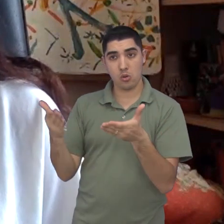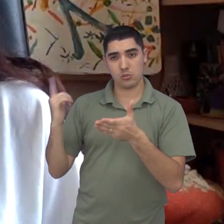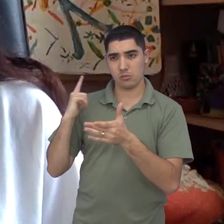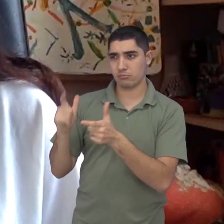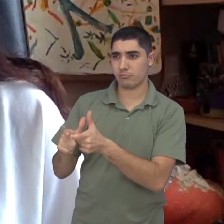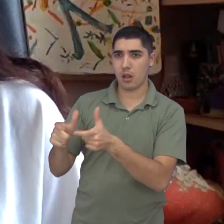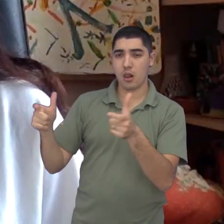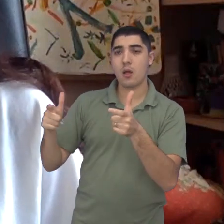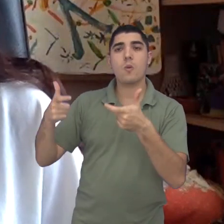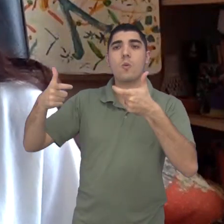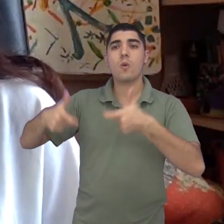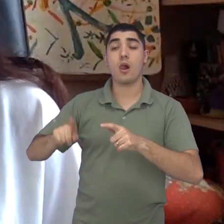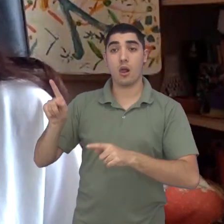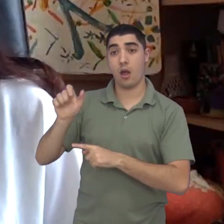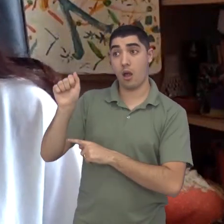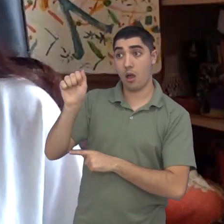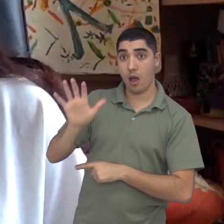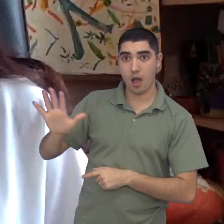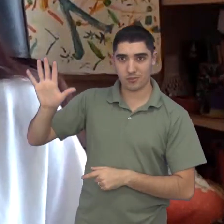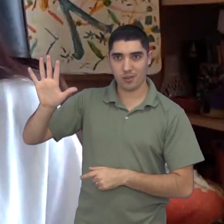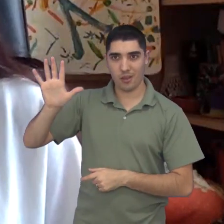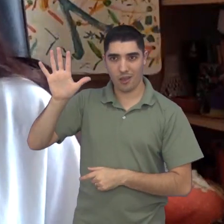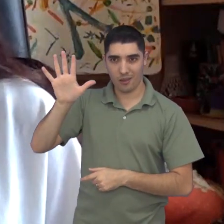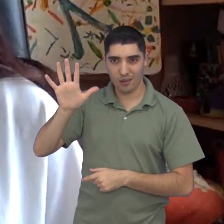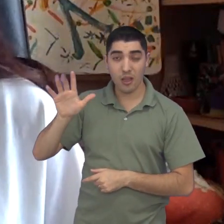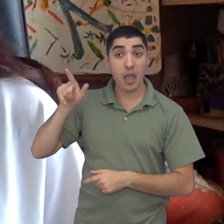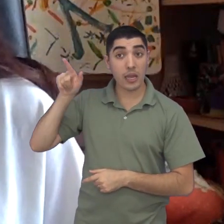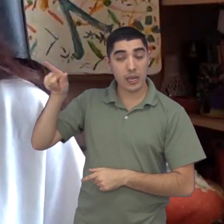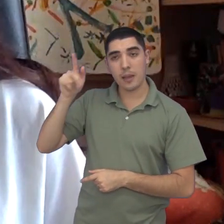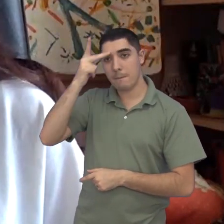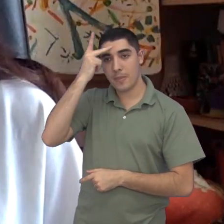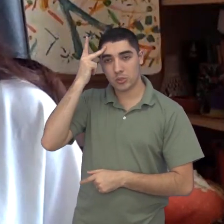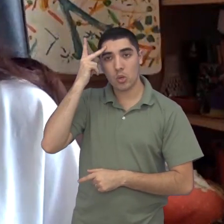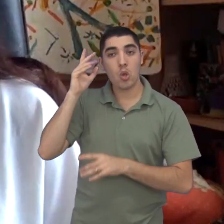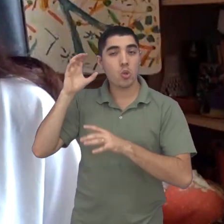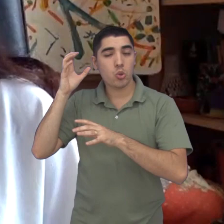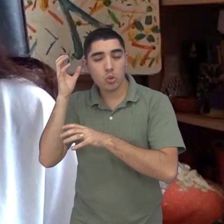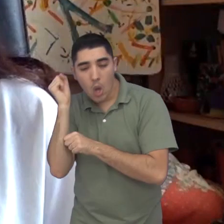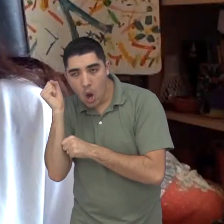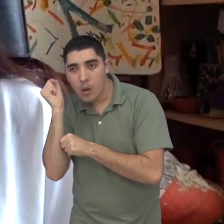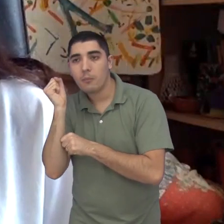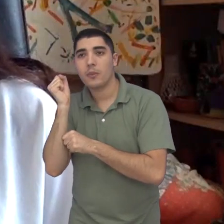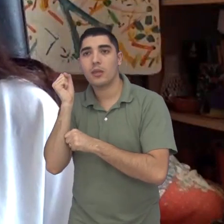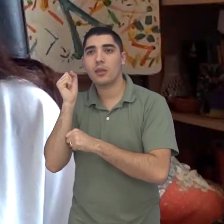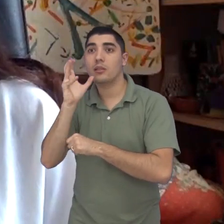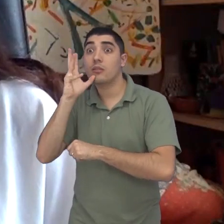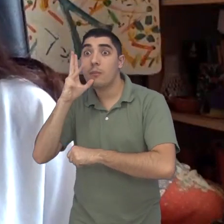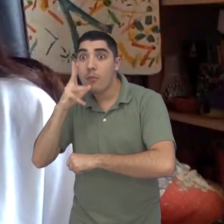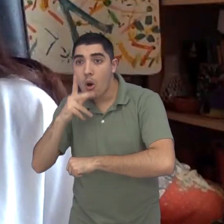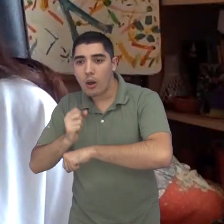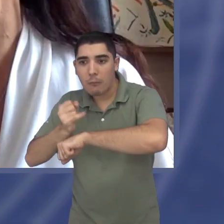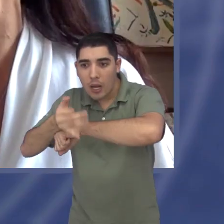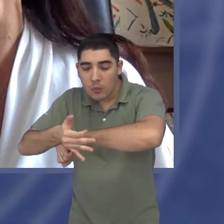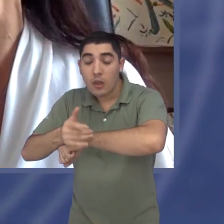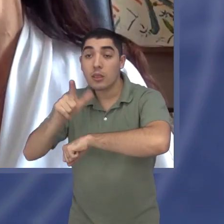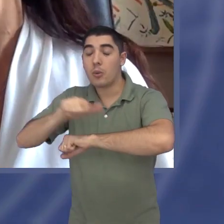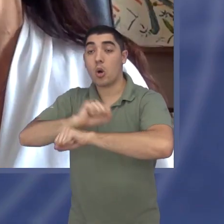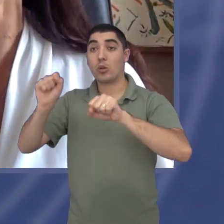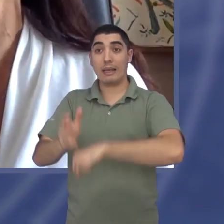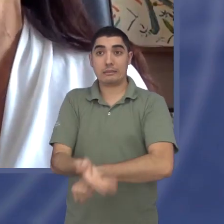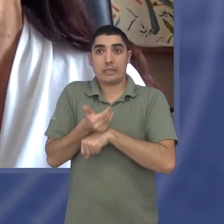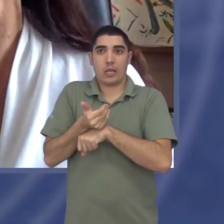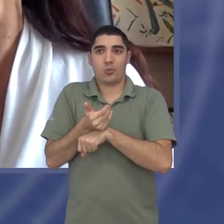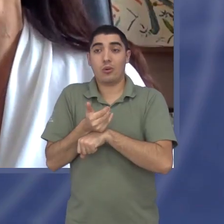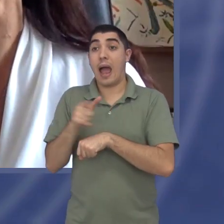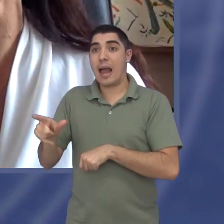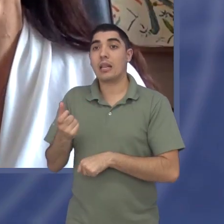estão crescendo no mundo são na Ásia, e cidades que o pessoal vai dormir mais tarde e acorda mais cedo. Quase essa ideia que a gente toma um remédio para dormir,